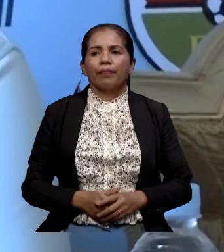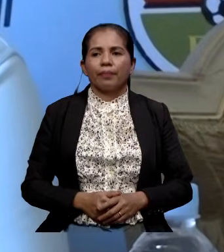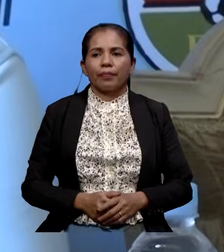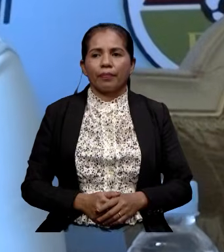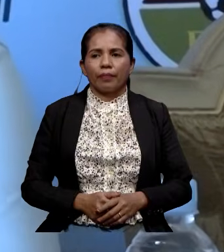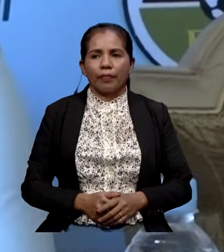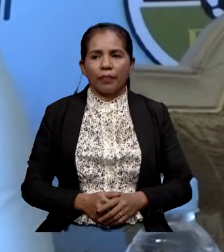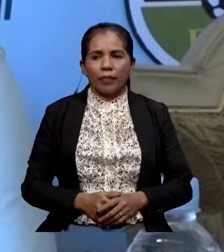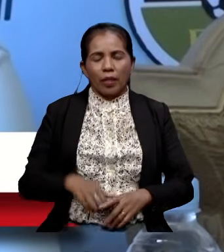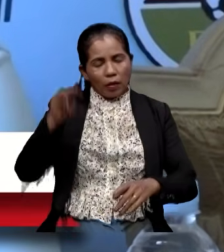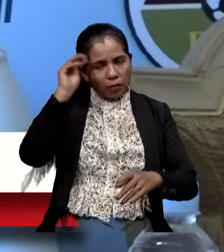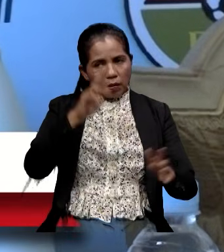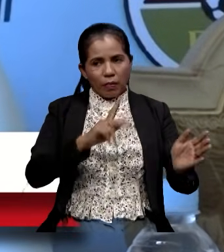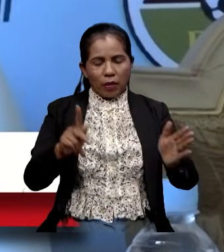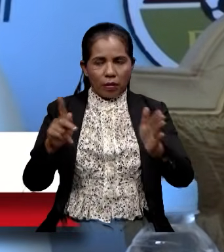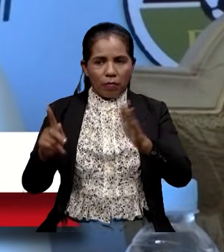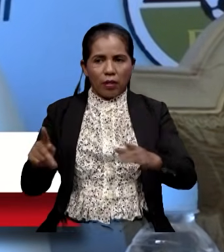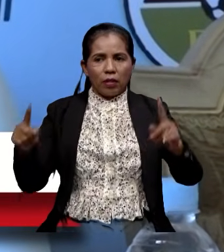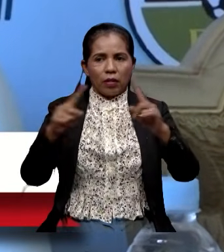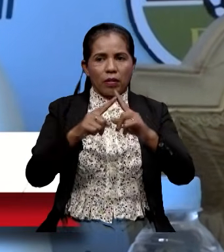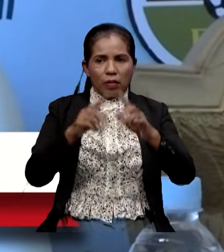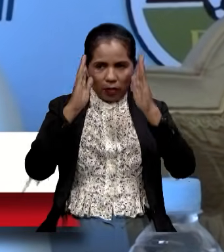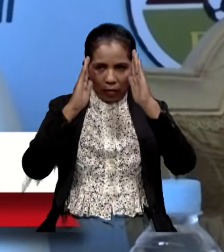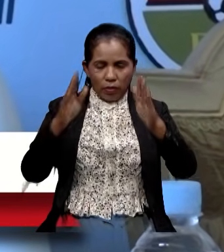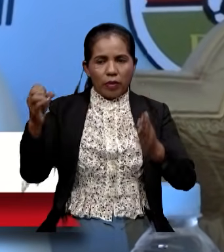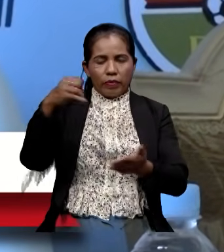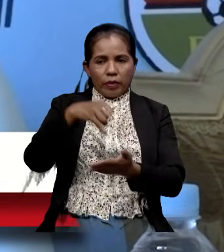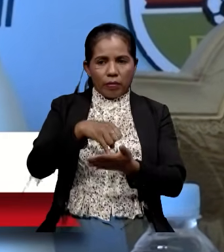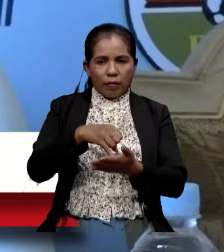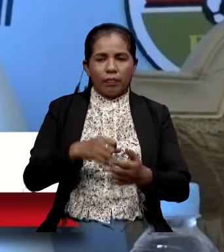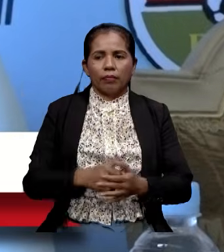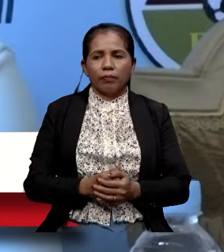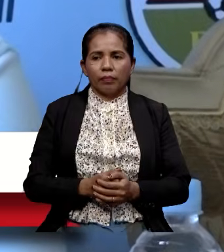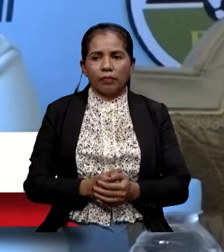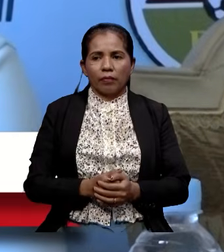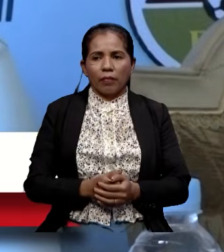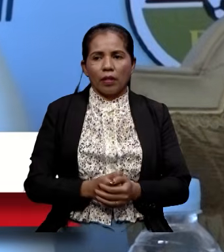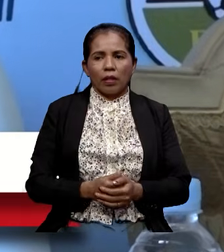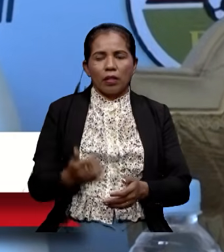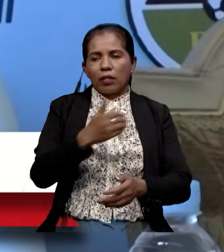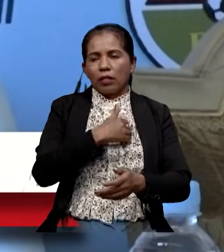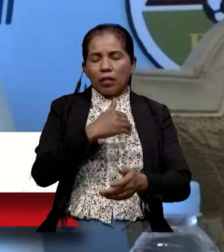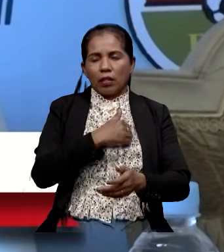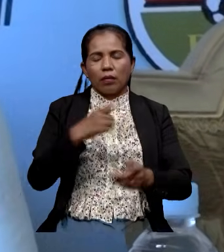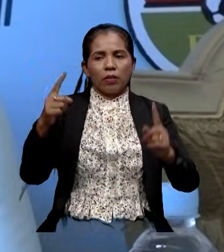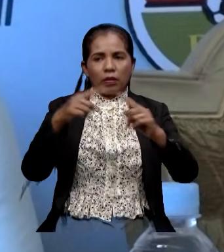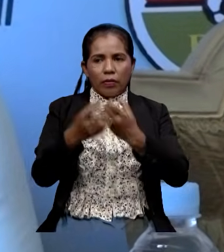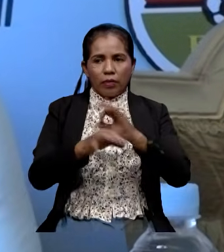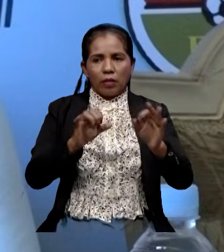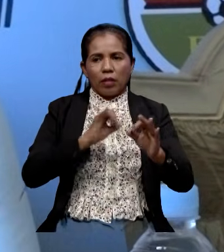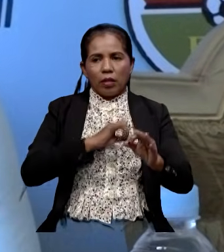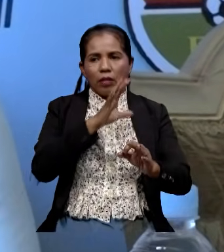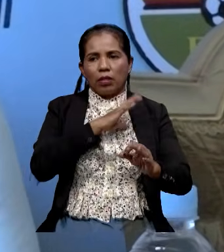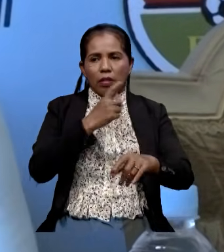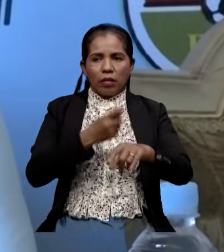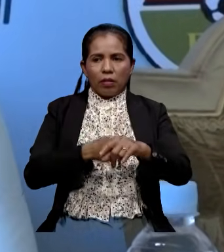Ministério Planeamento Estratégico e Investimento se dá em fase final, mas eu espero que até que tempo